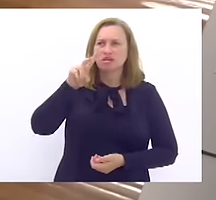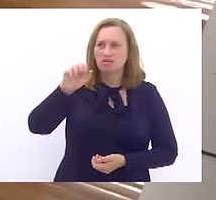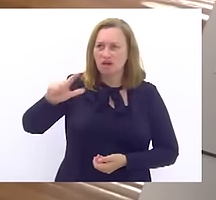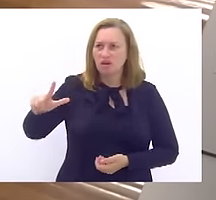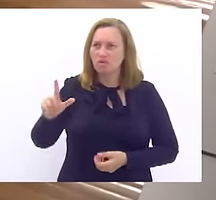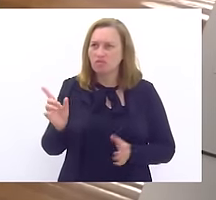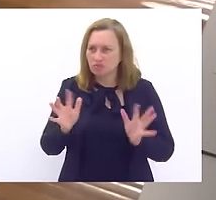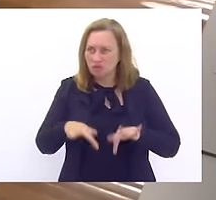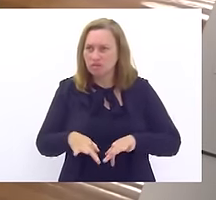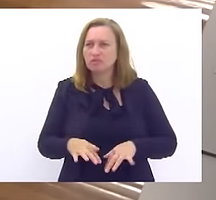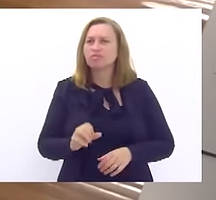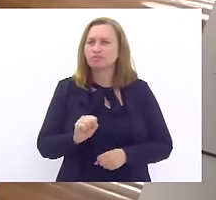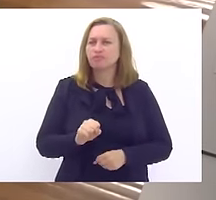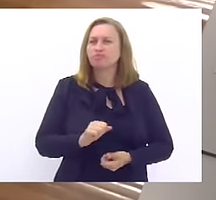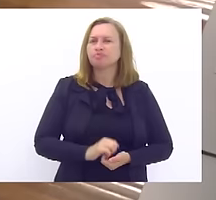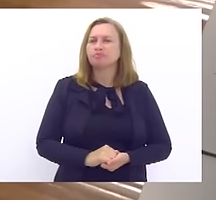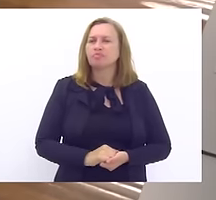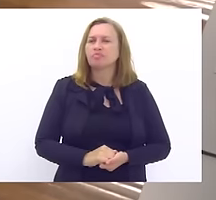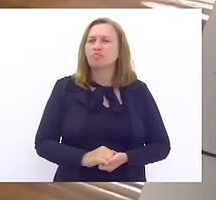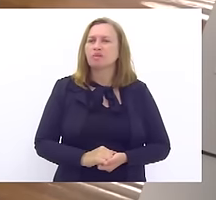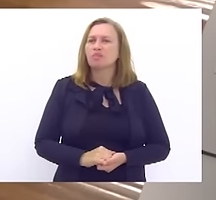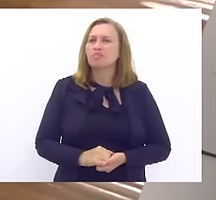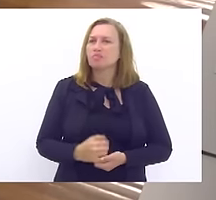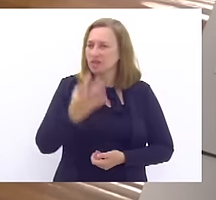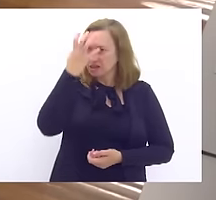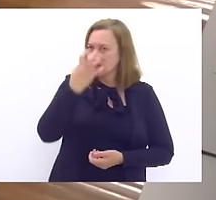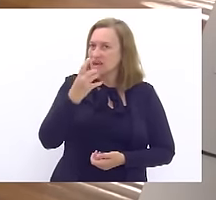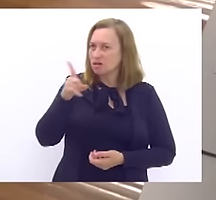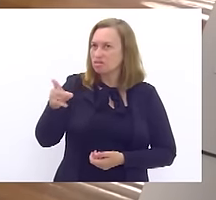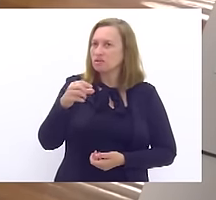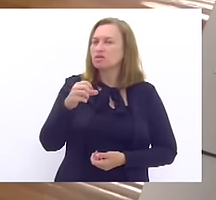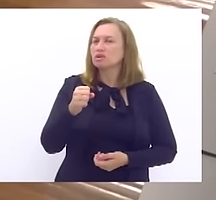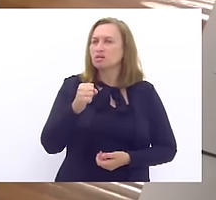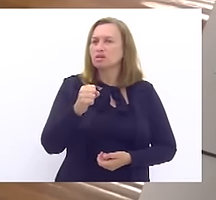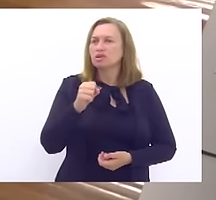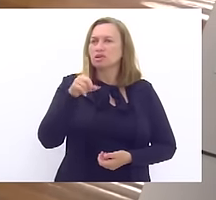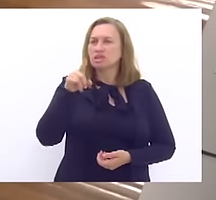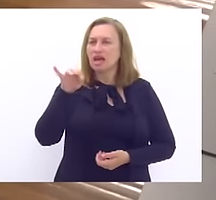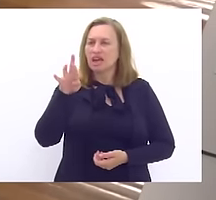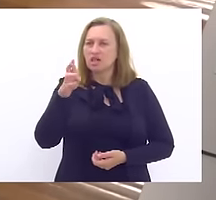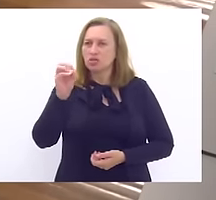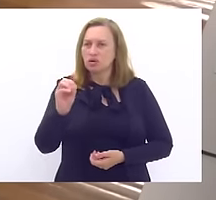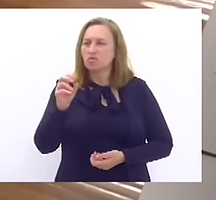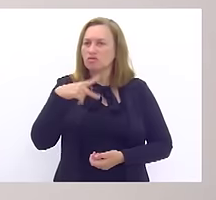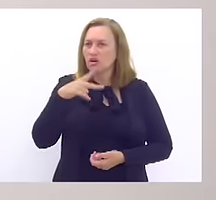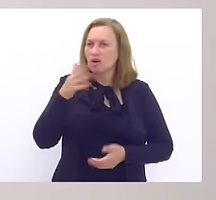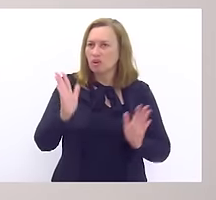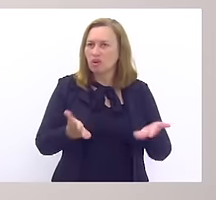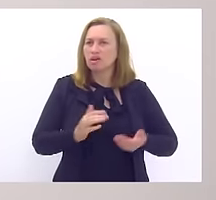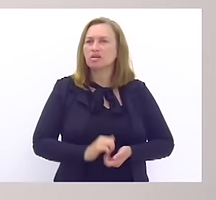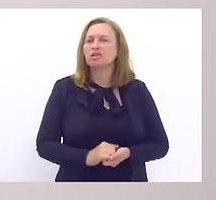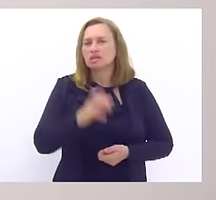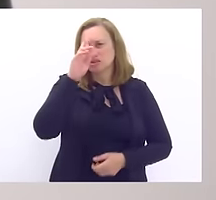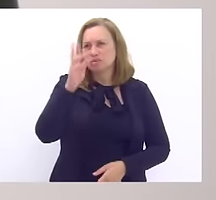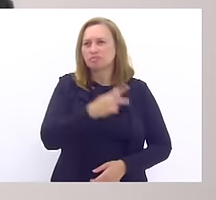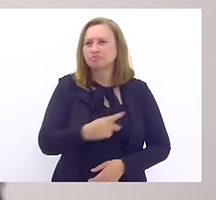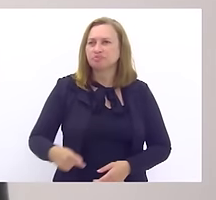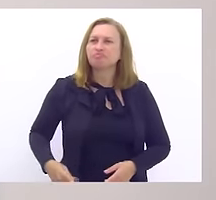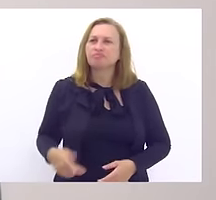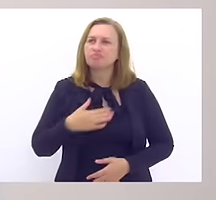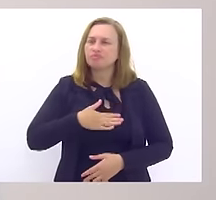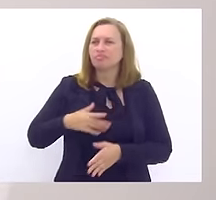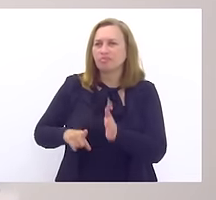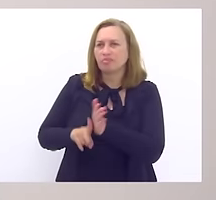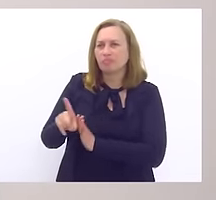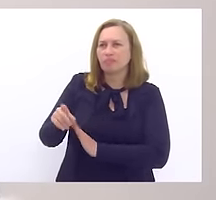Obrigado muito grave o que o que o Detro acabou de dizer agora tá muito grave Presidente eu gostaria de fazer